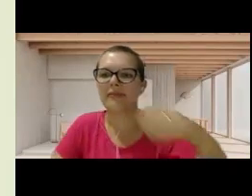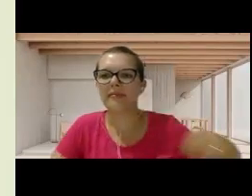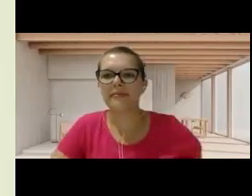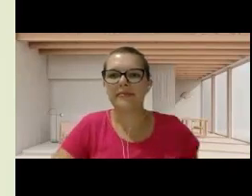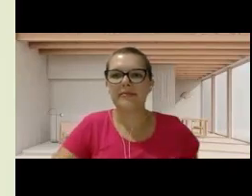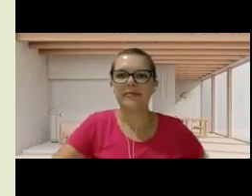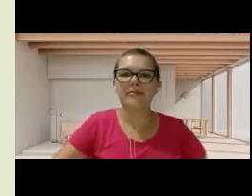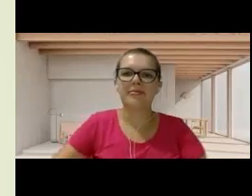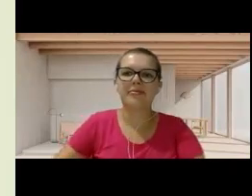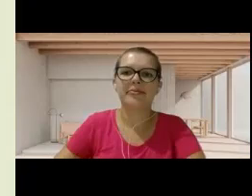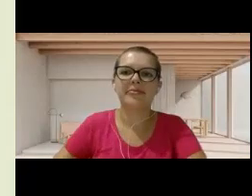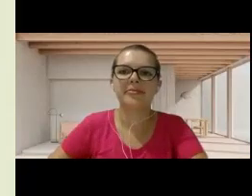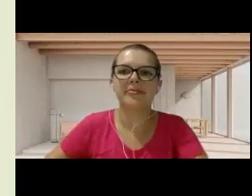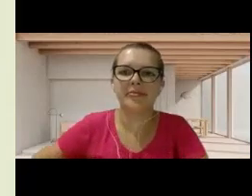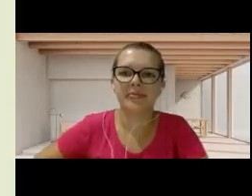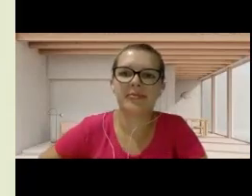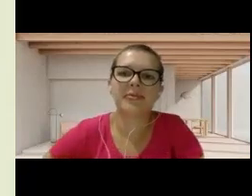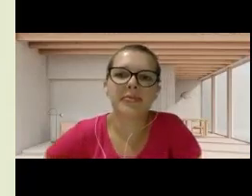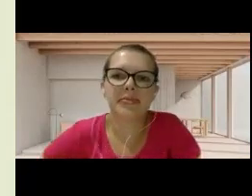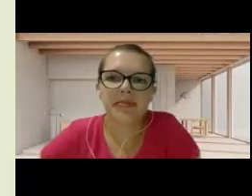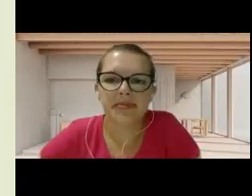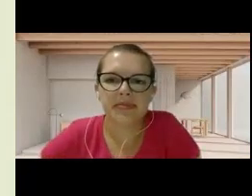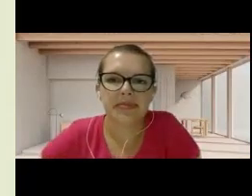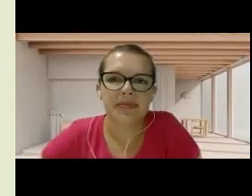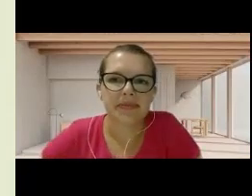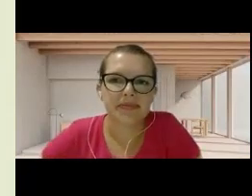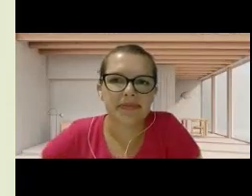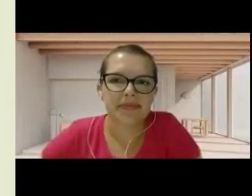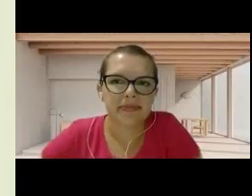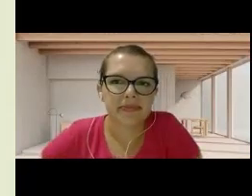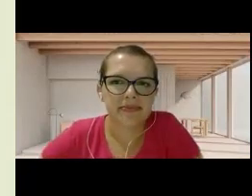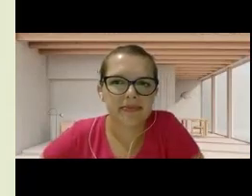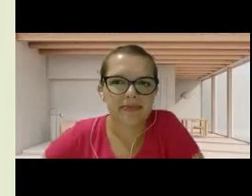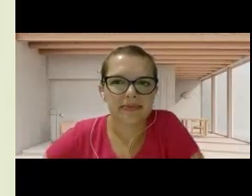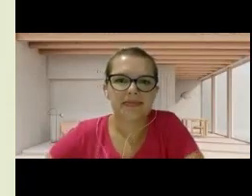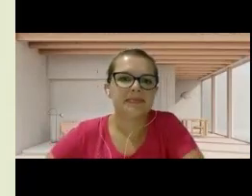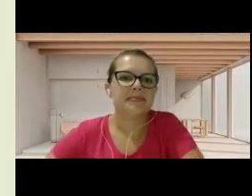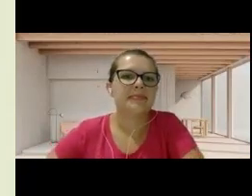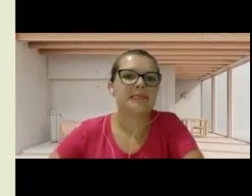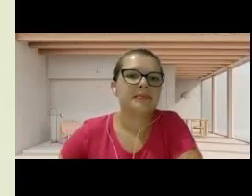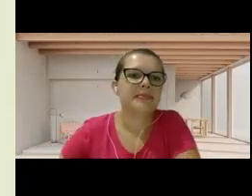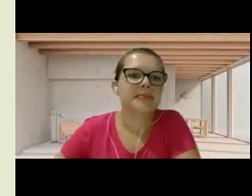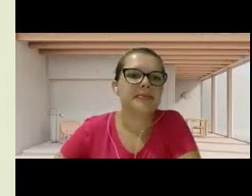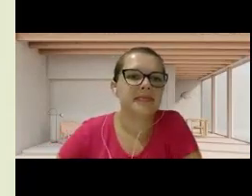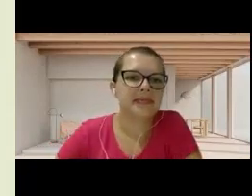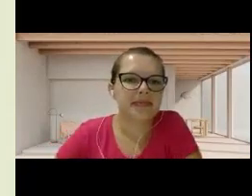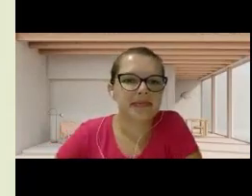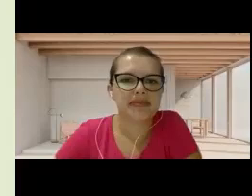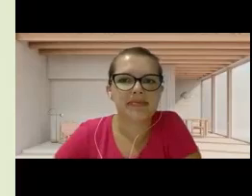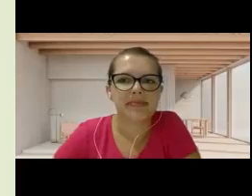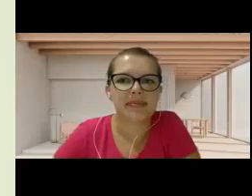hora que chegar lá, eu explico de novo. É diferente. Segue aí, Rafael. Fazer um favor, filho.